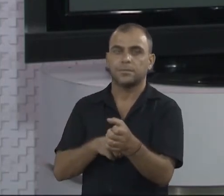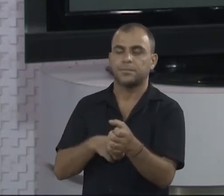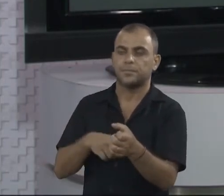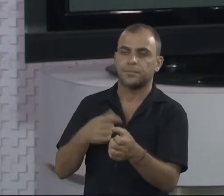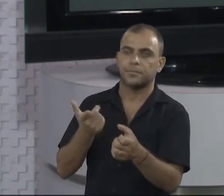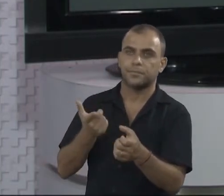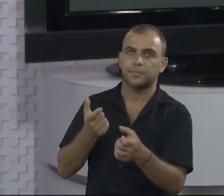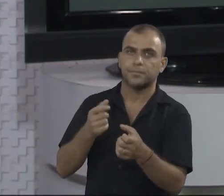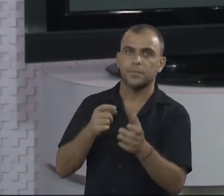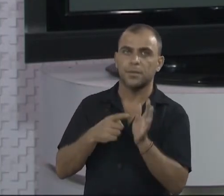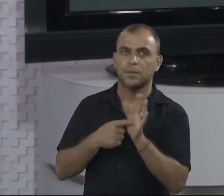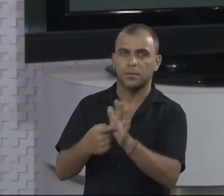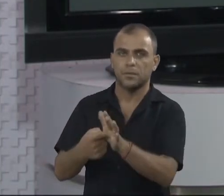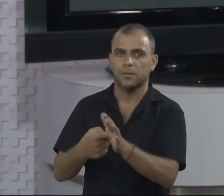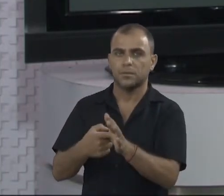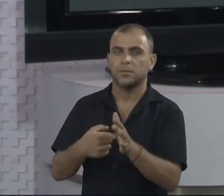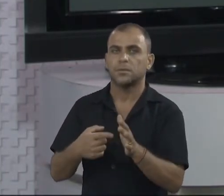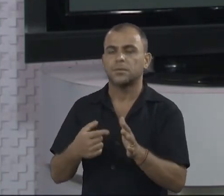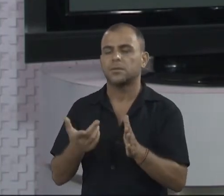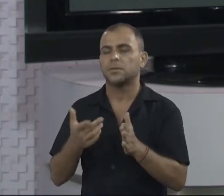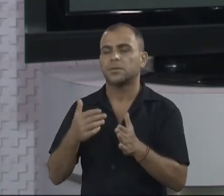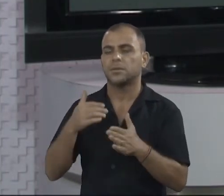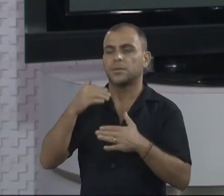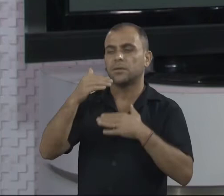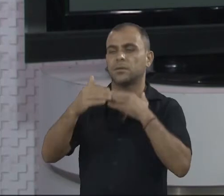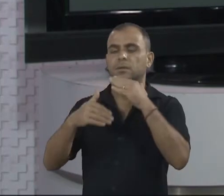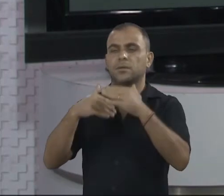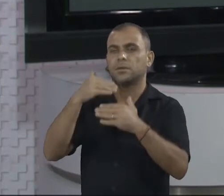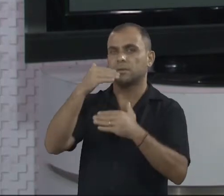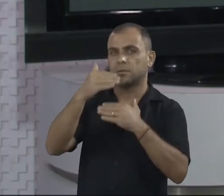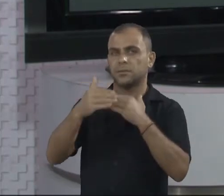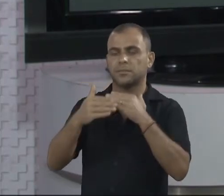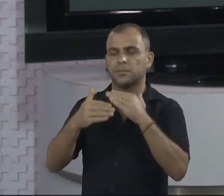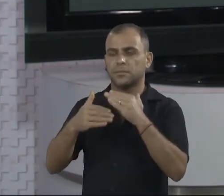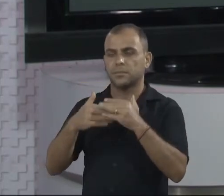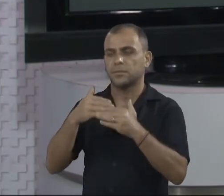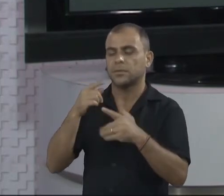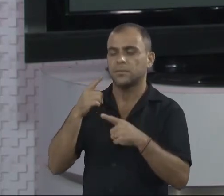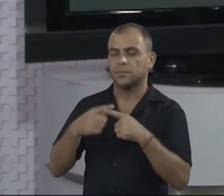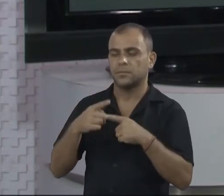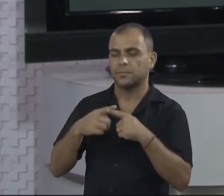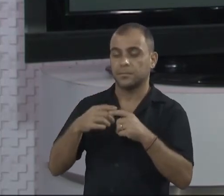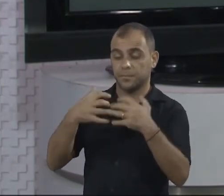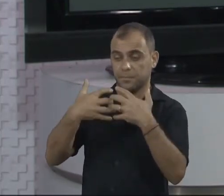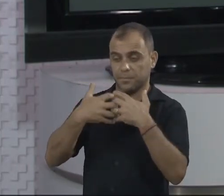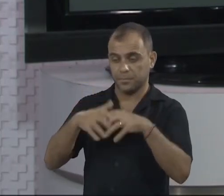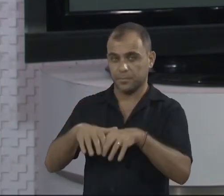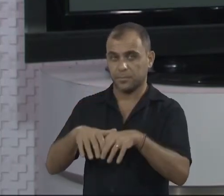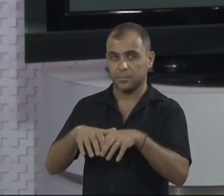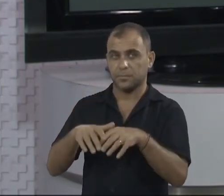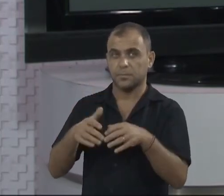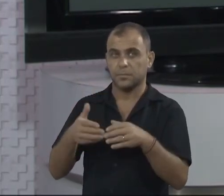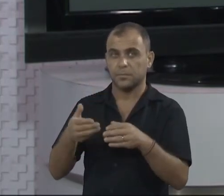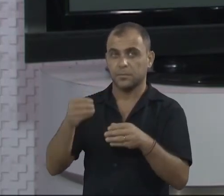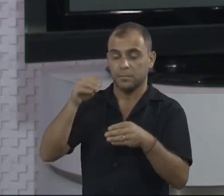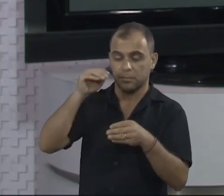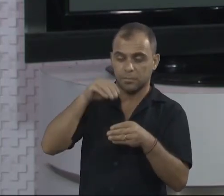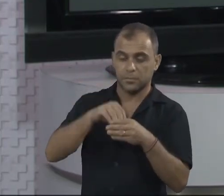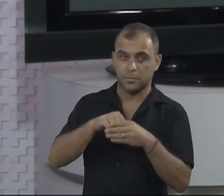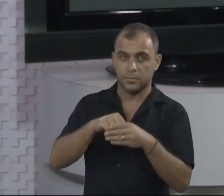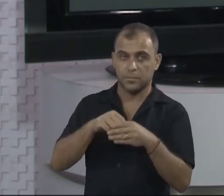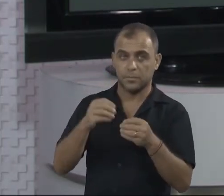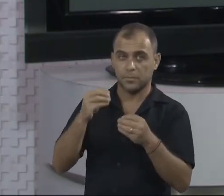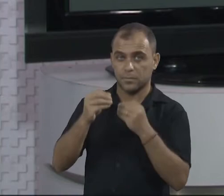depois, que eles alteram o funcionamento do sistema nervoso e atrapalham. E aí, dentro dessas